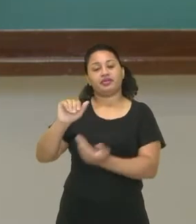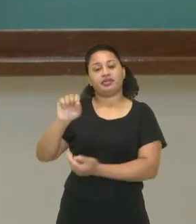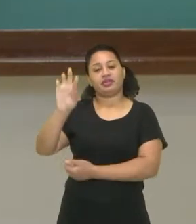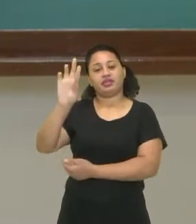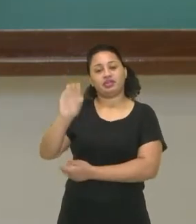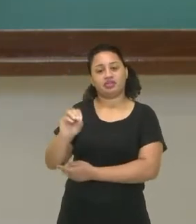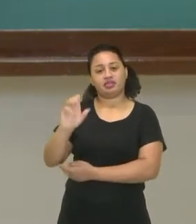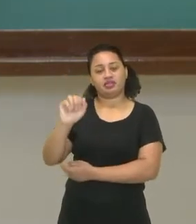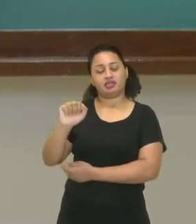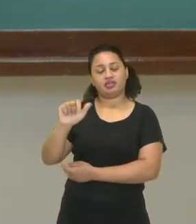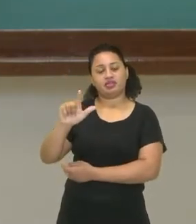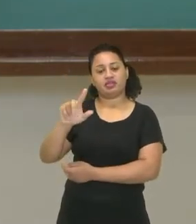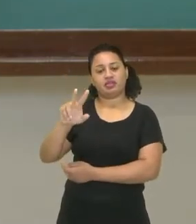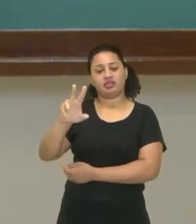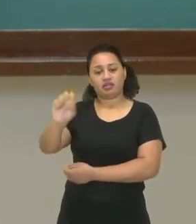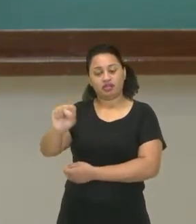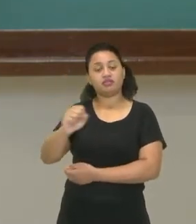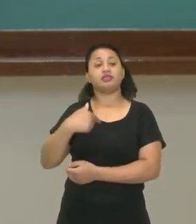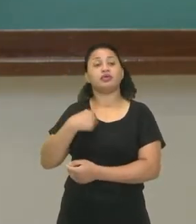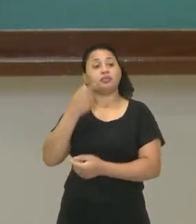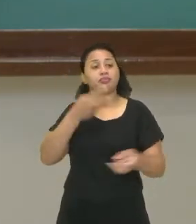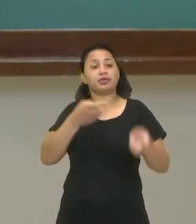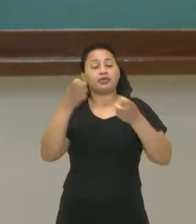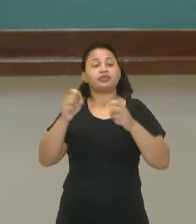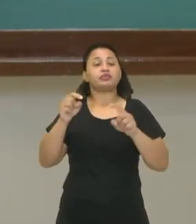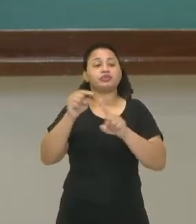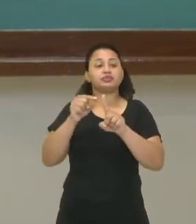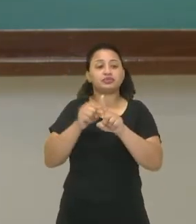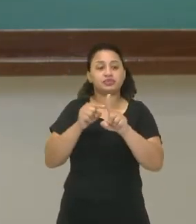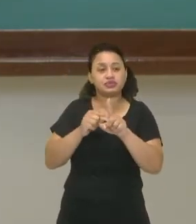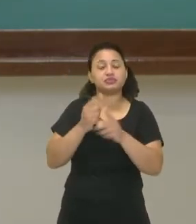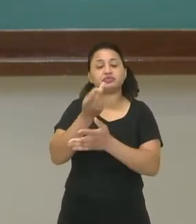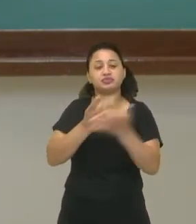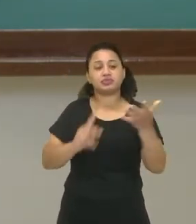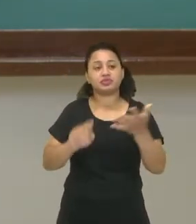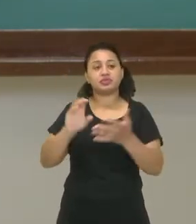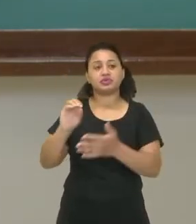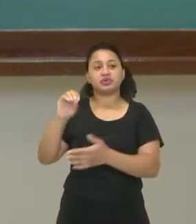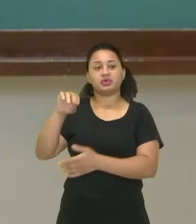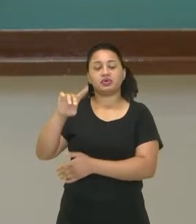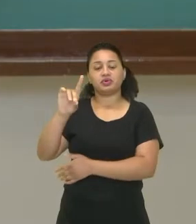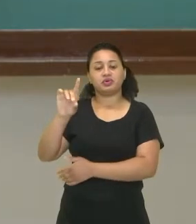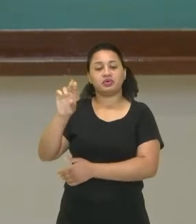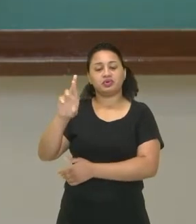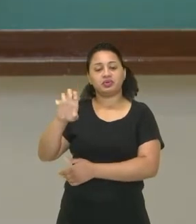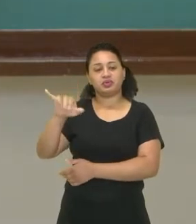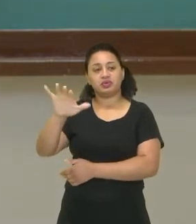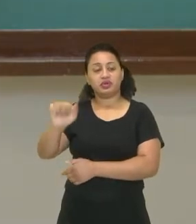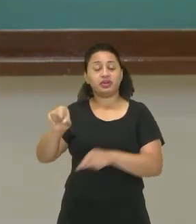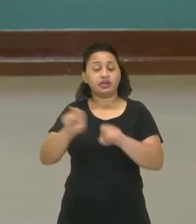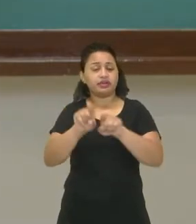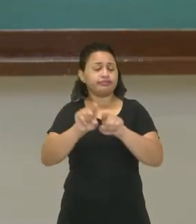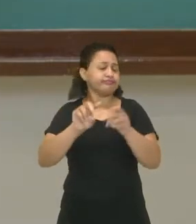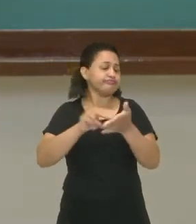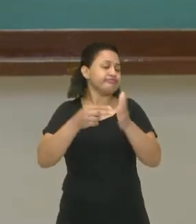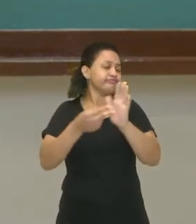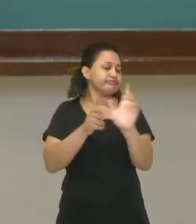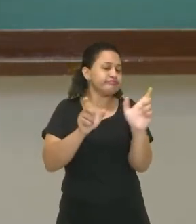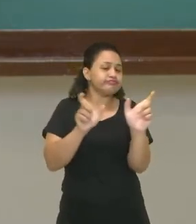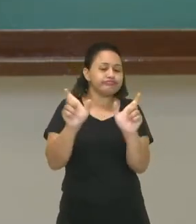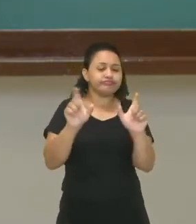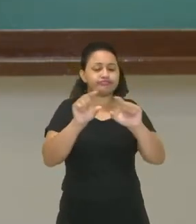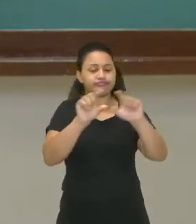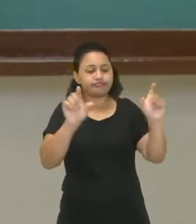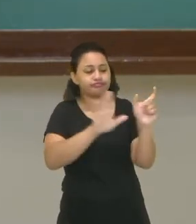poesia condoreira e reconhecer o efeito de sentido produzido por palavra ou expressão. Castro